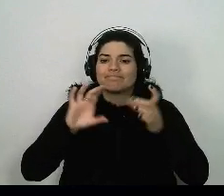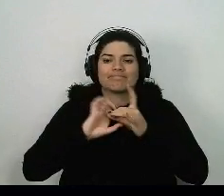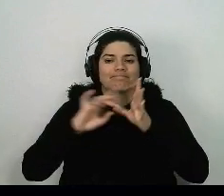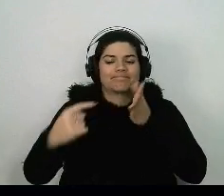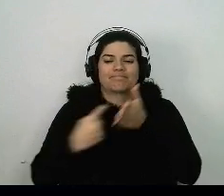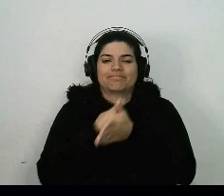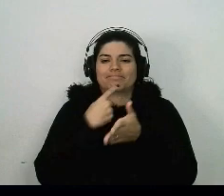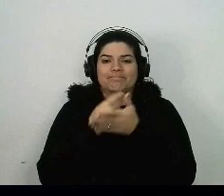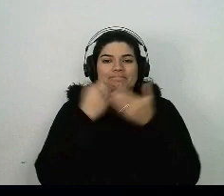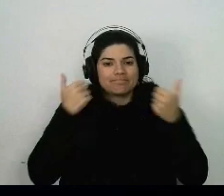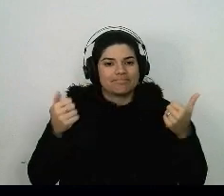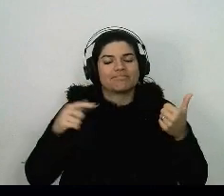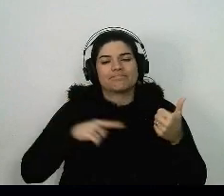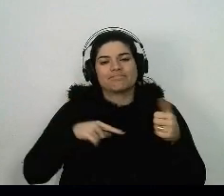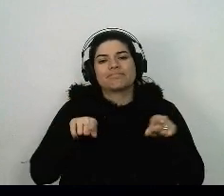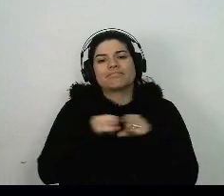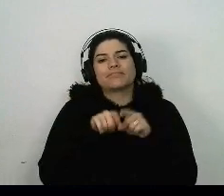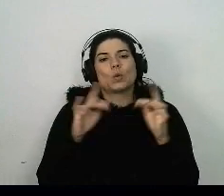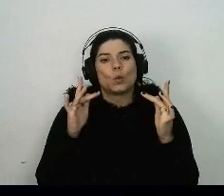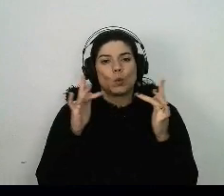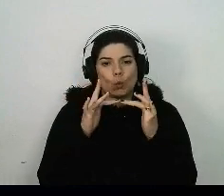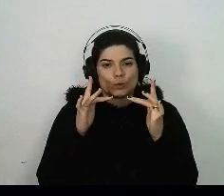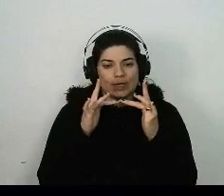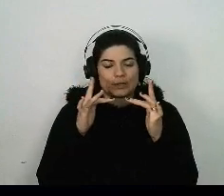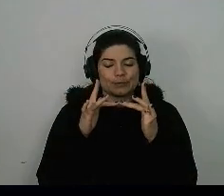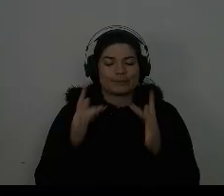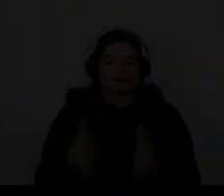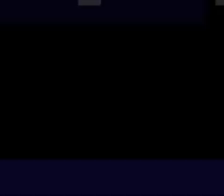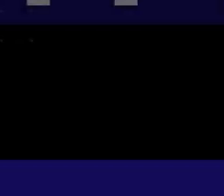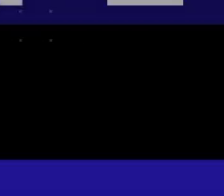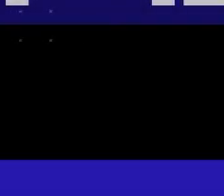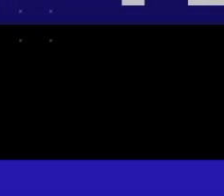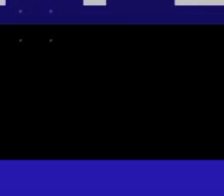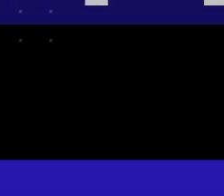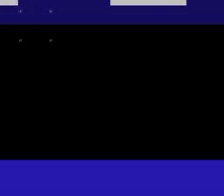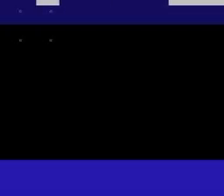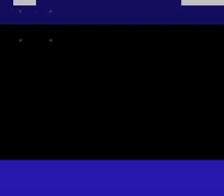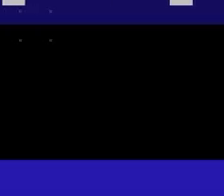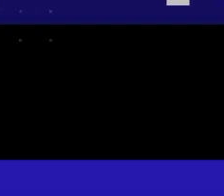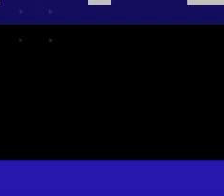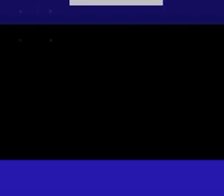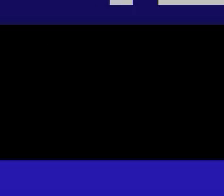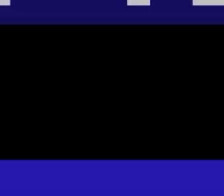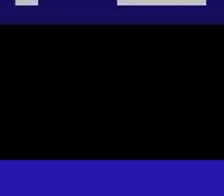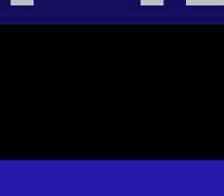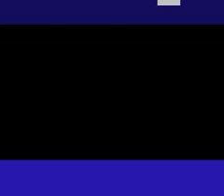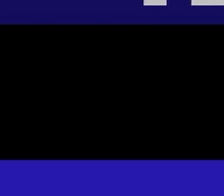Aqui também estão os nossos contatos.